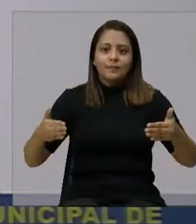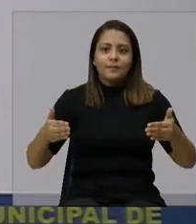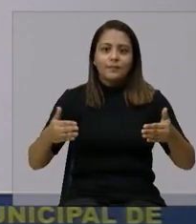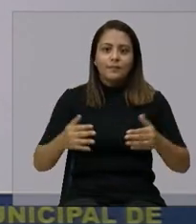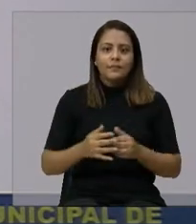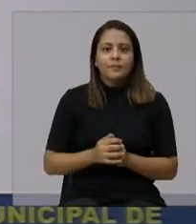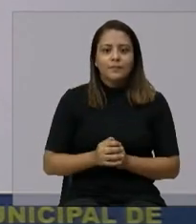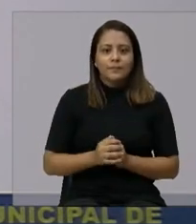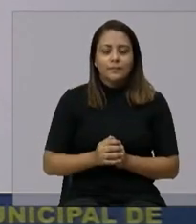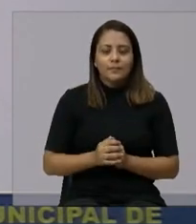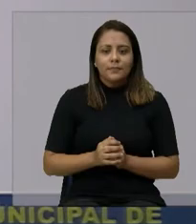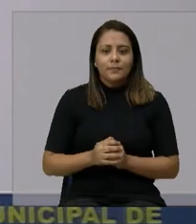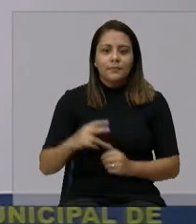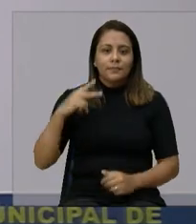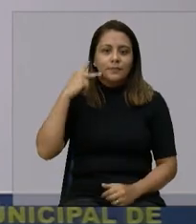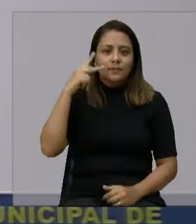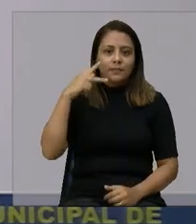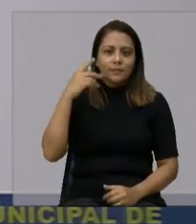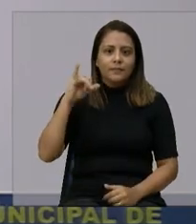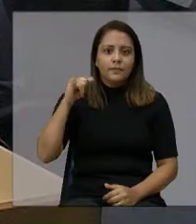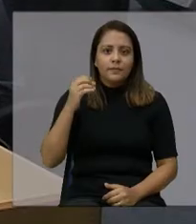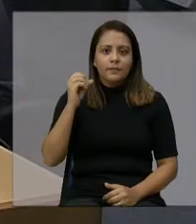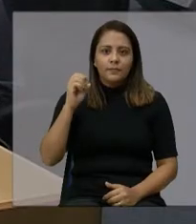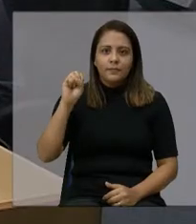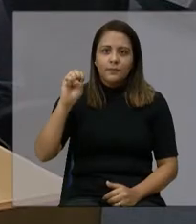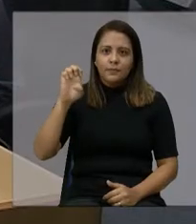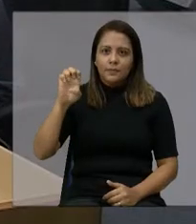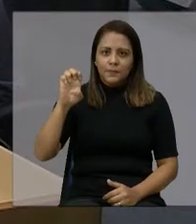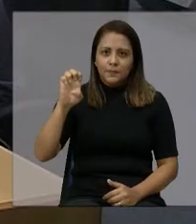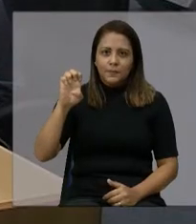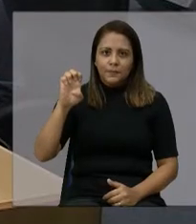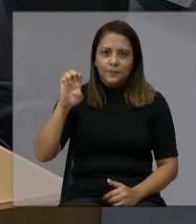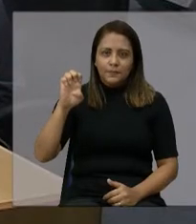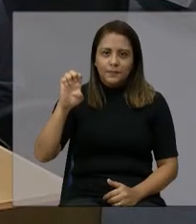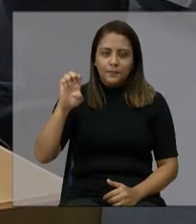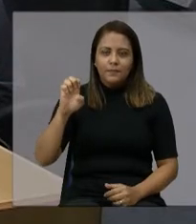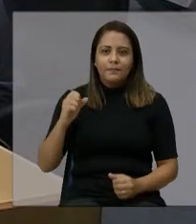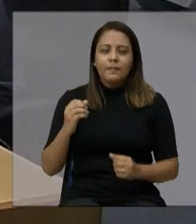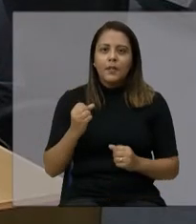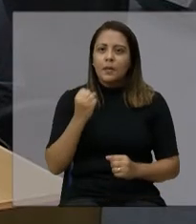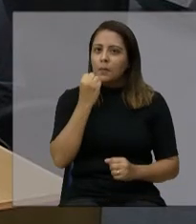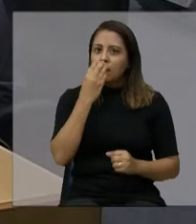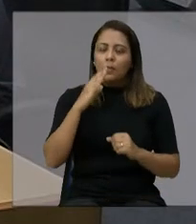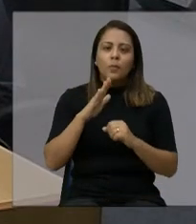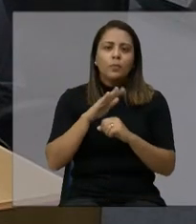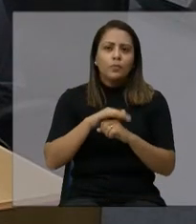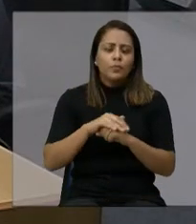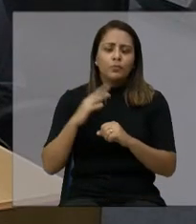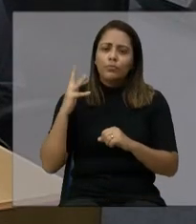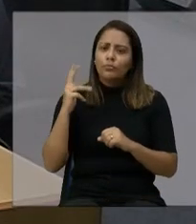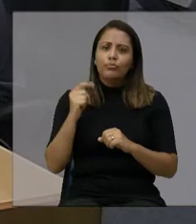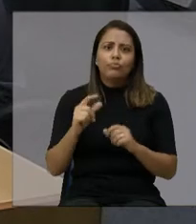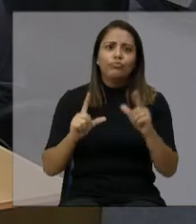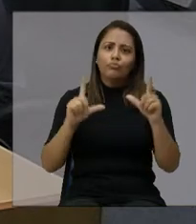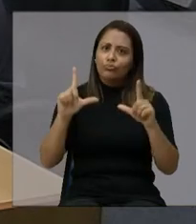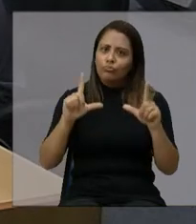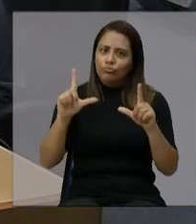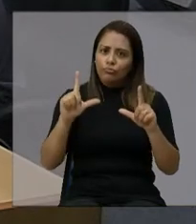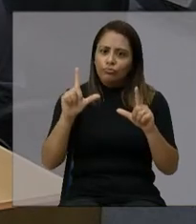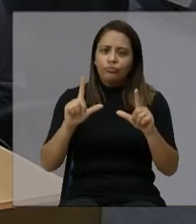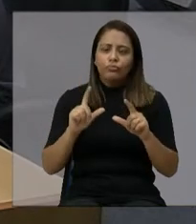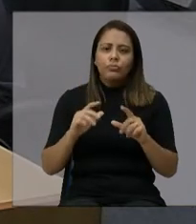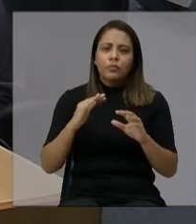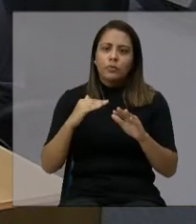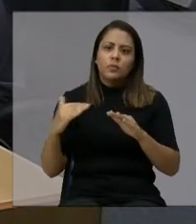Com a palavra, o vereador José Dimas. Boa noite, presidente, colegas vereadores, público que nos acompanha pela rede social e também servidores